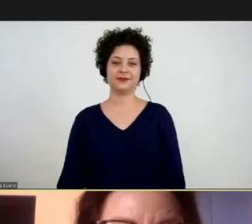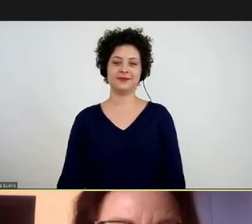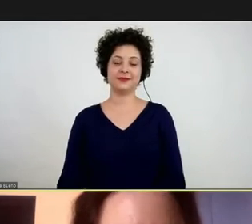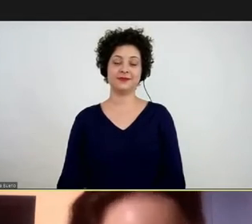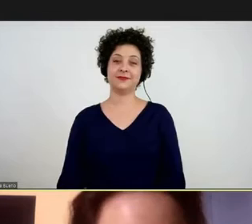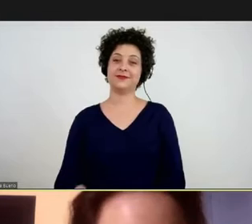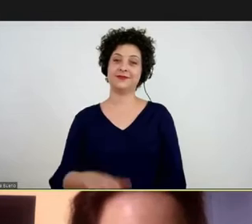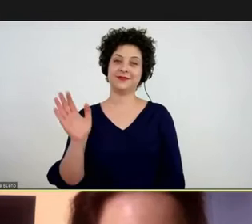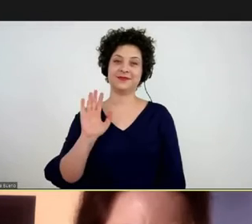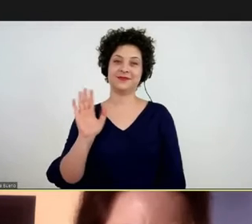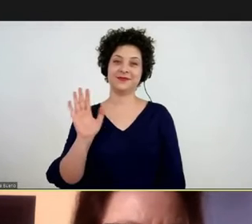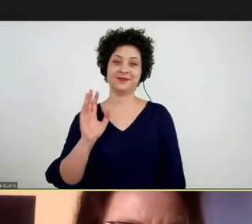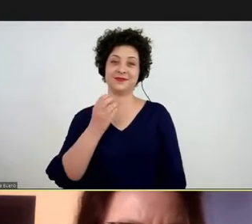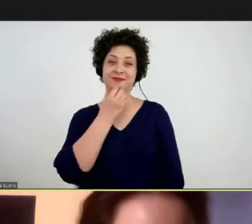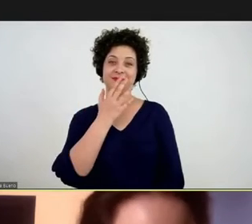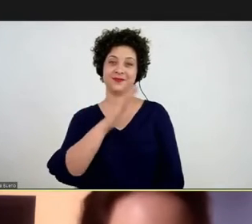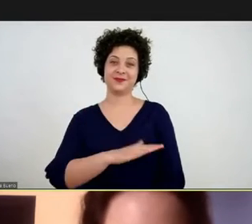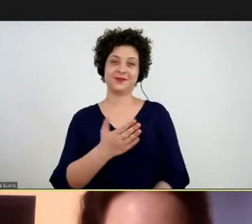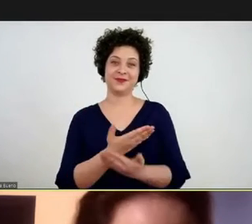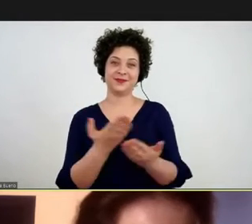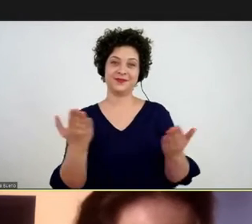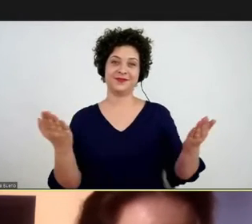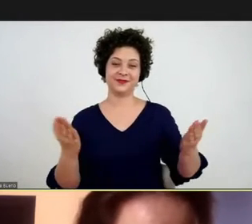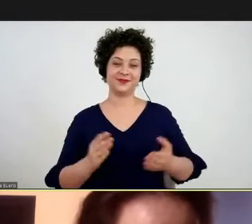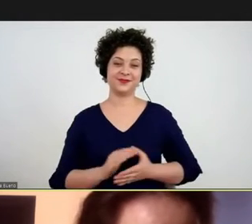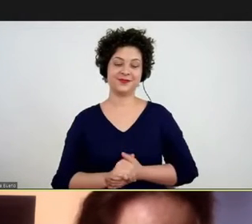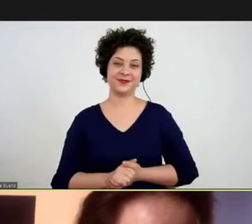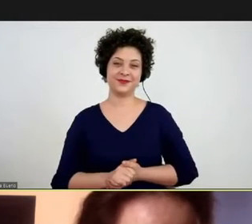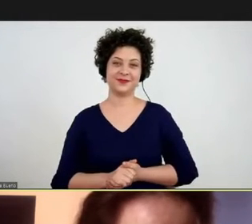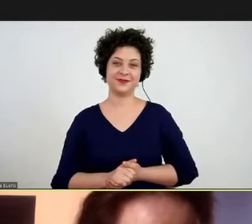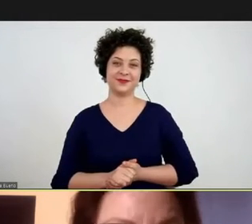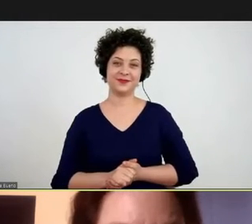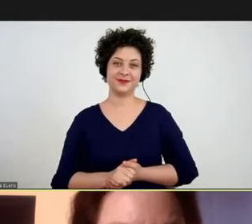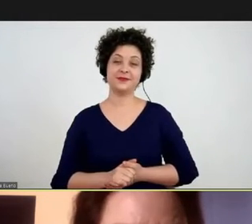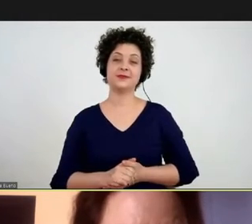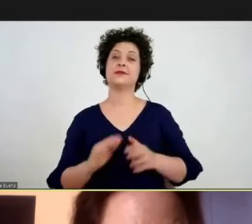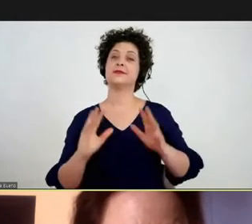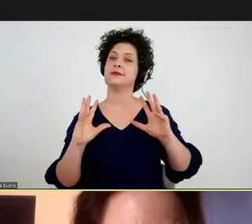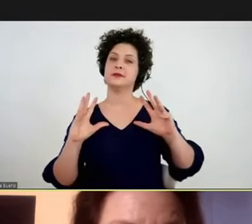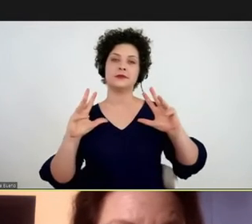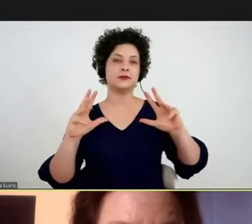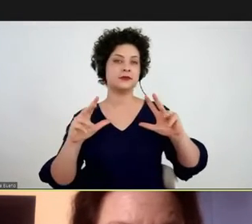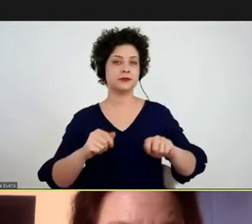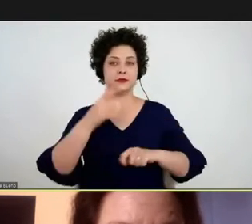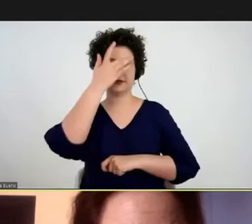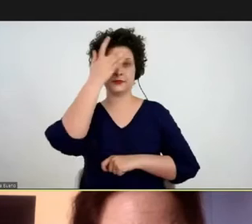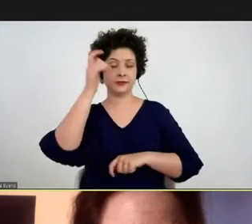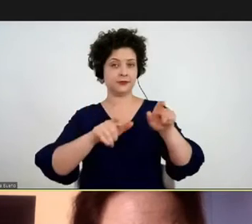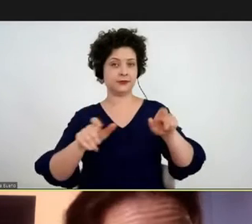Então, boa tarde a todos, é, a todos e todas e todes.